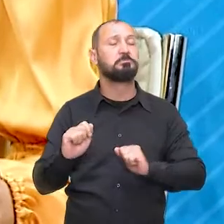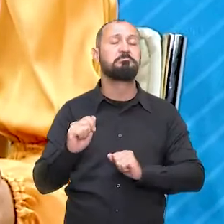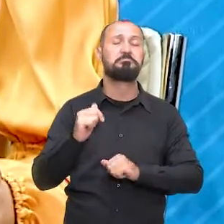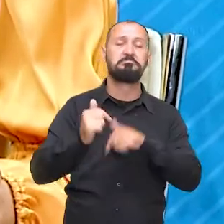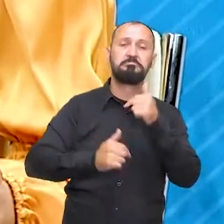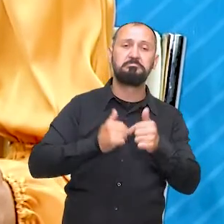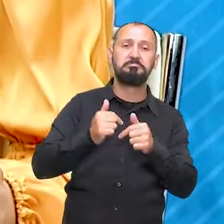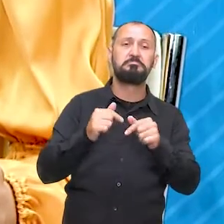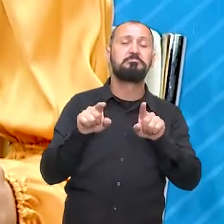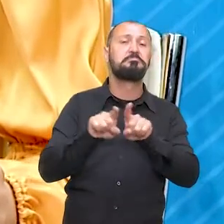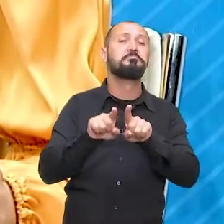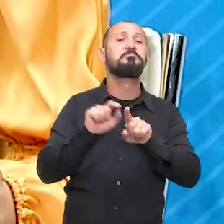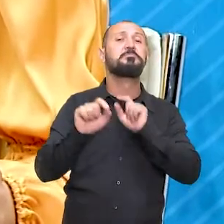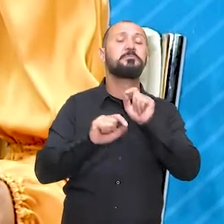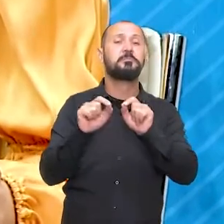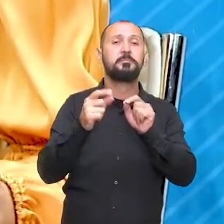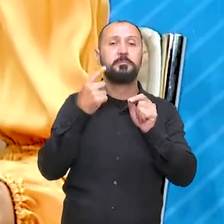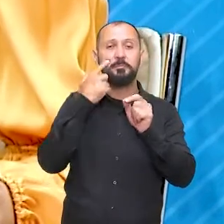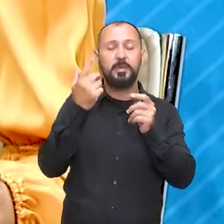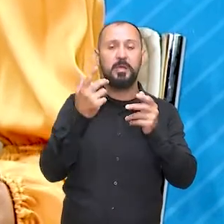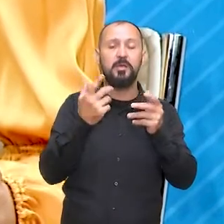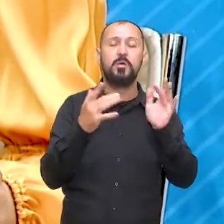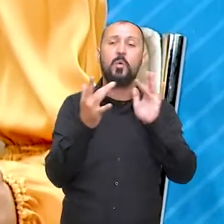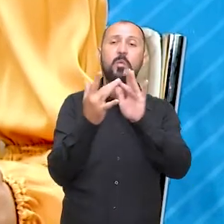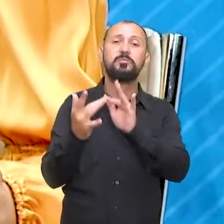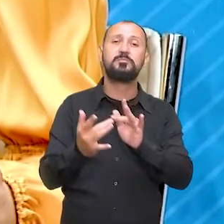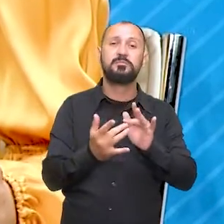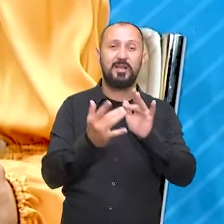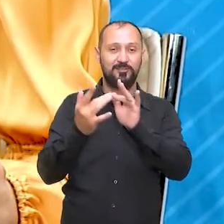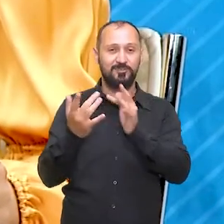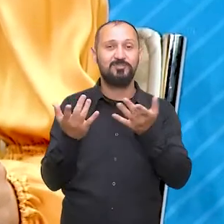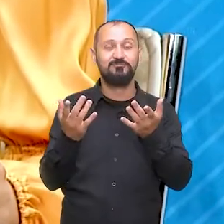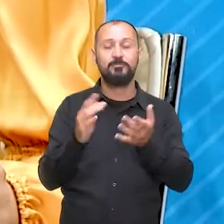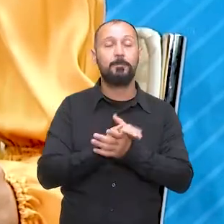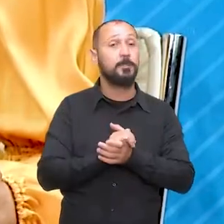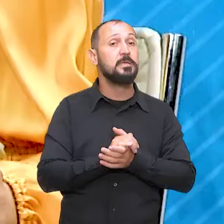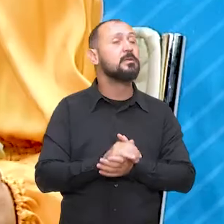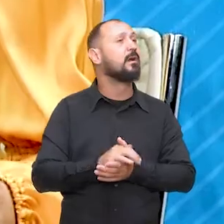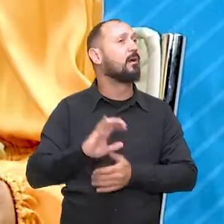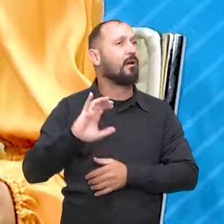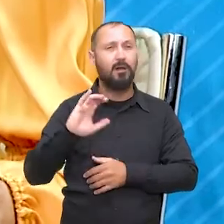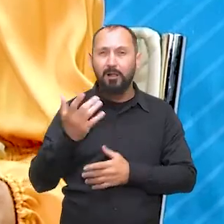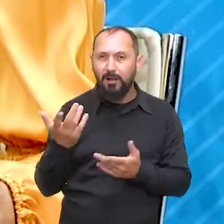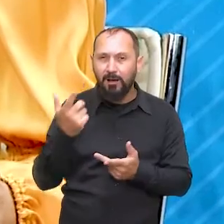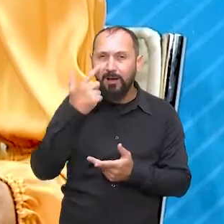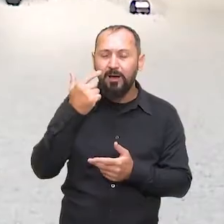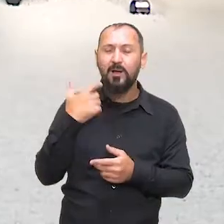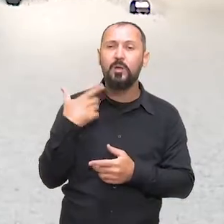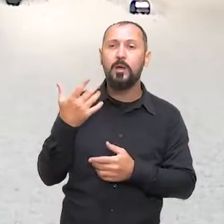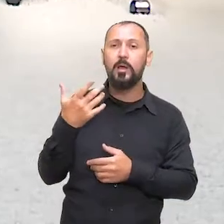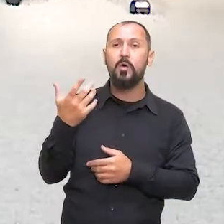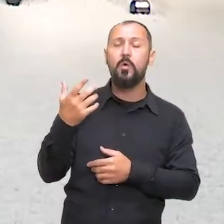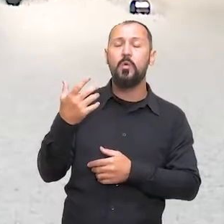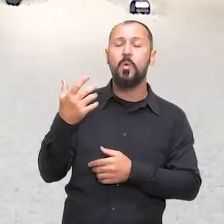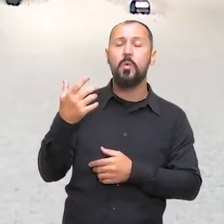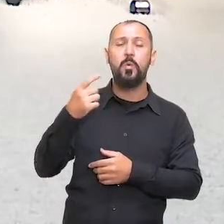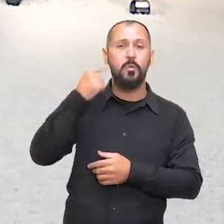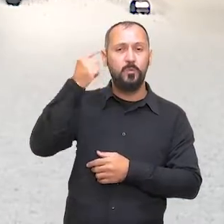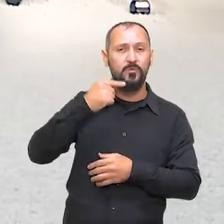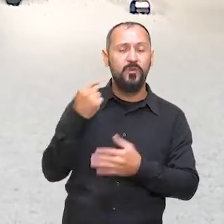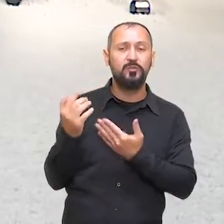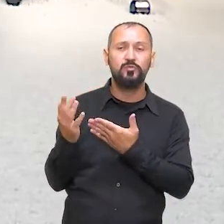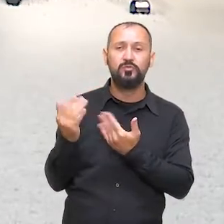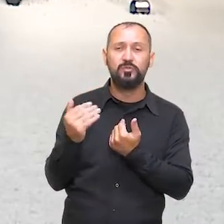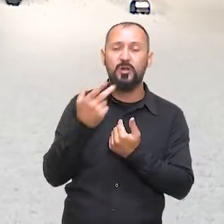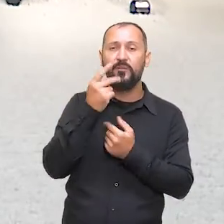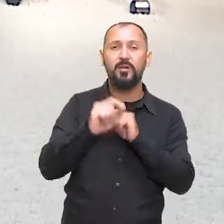atuação que futuramente você pode atuar e também de estreitar relacionamentos. Sem dúvida, Silvia.